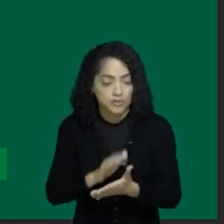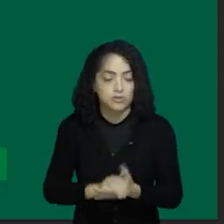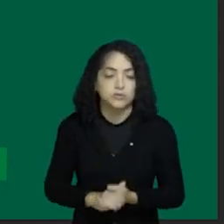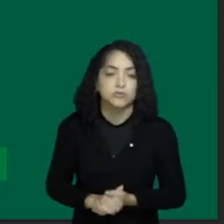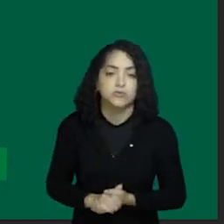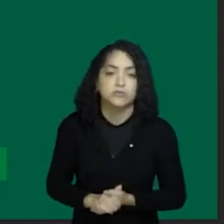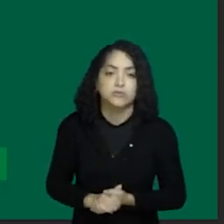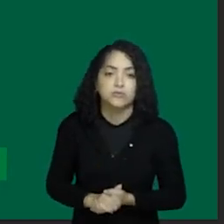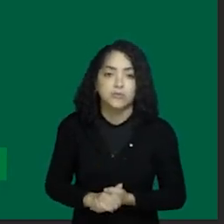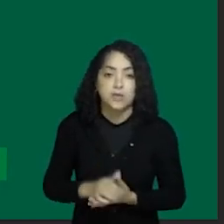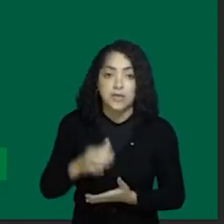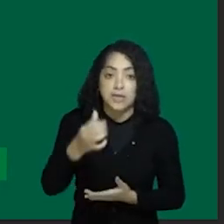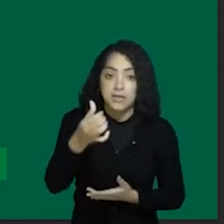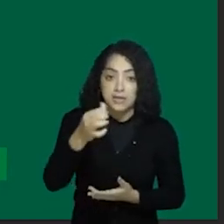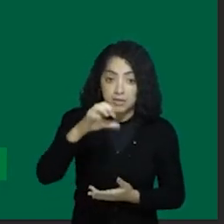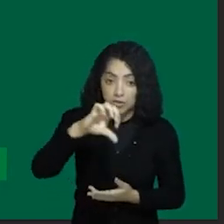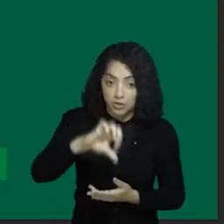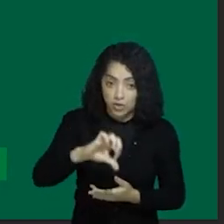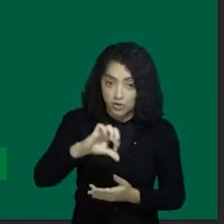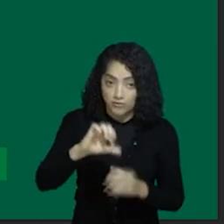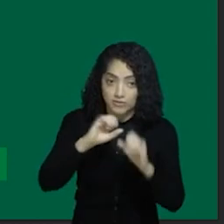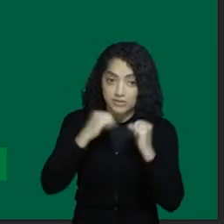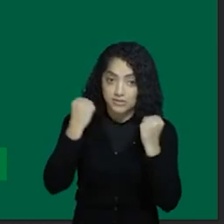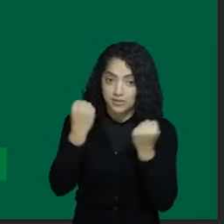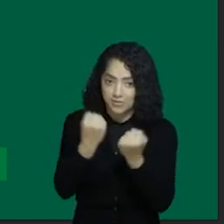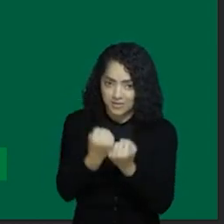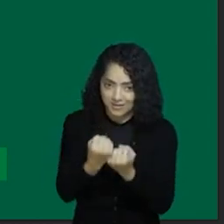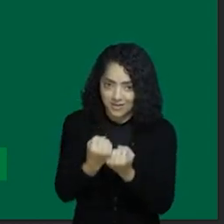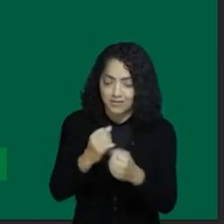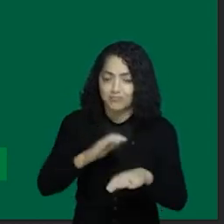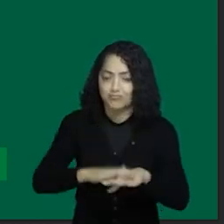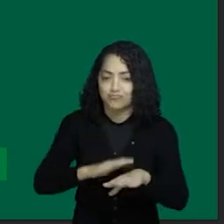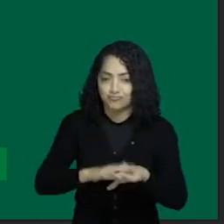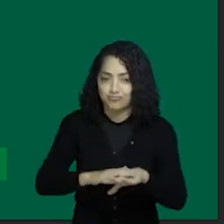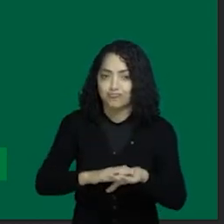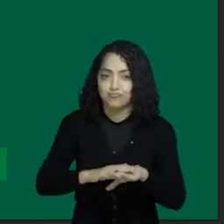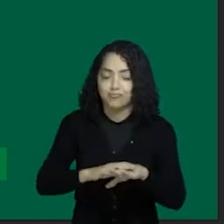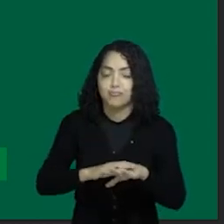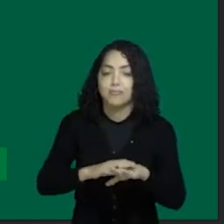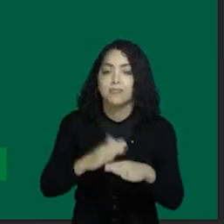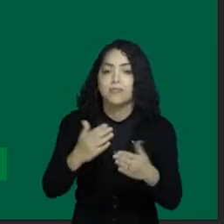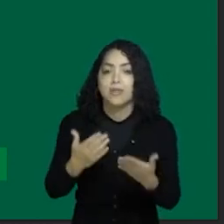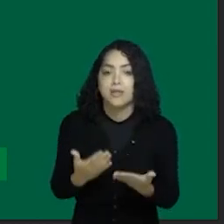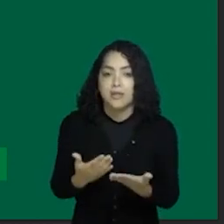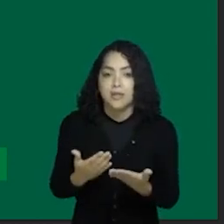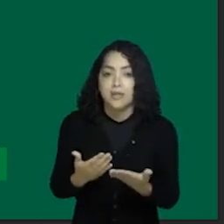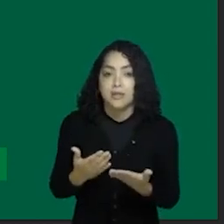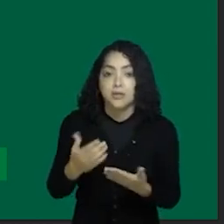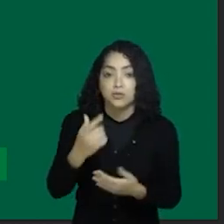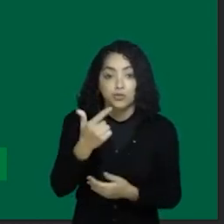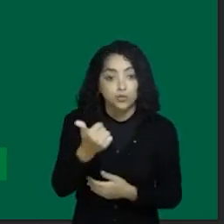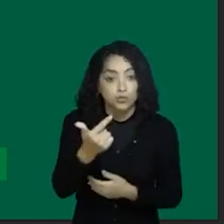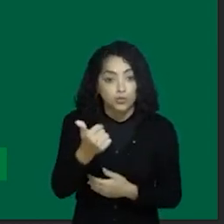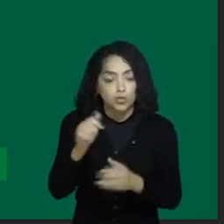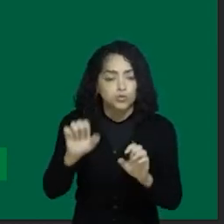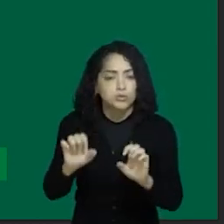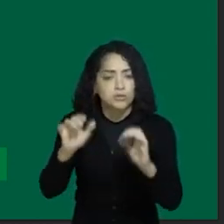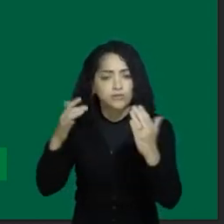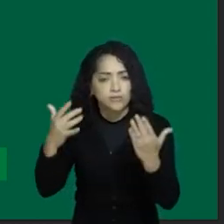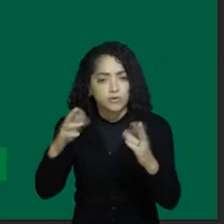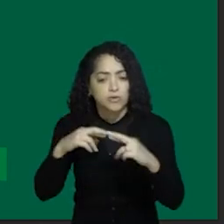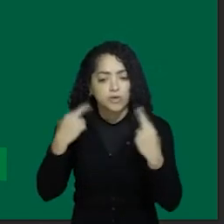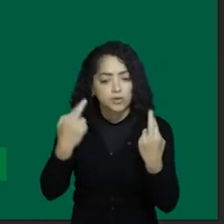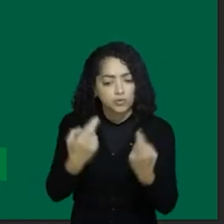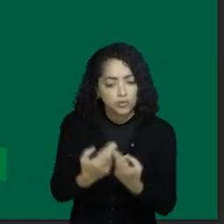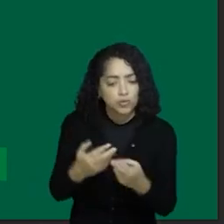aprovamos 9 seminários pela Escola do Legislativo, 12 eventos diversos com reuniões, com a participação